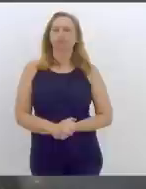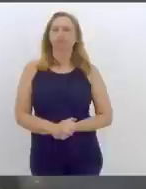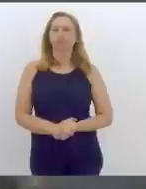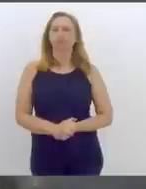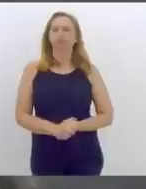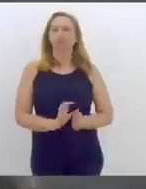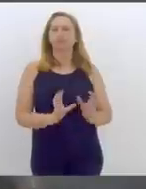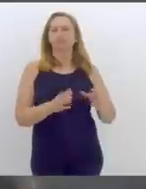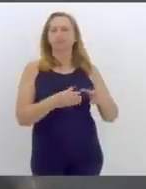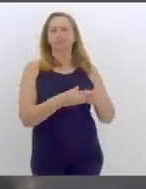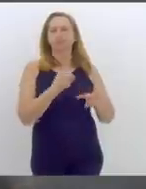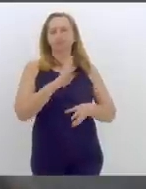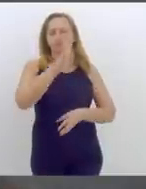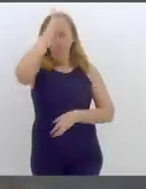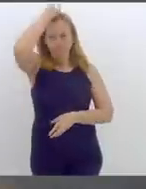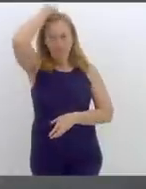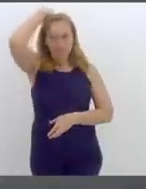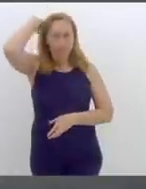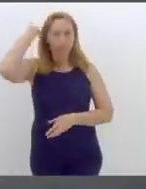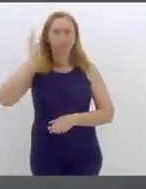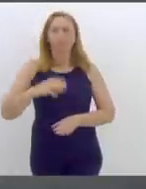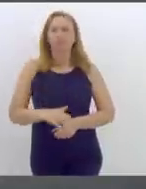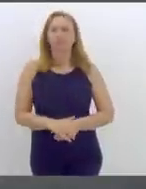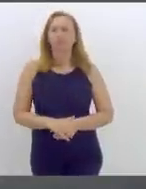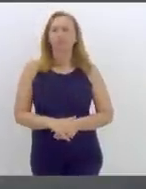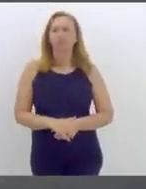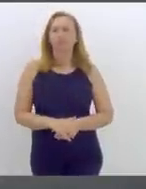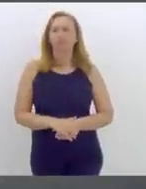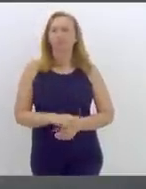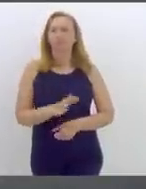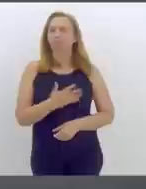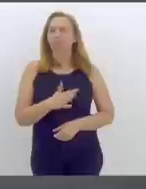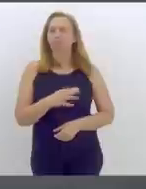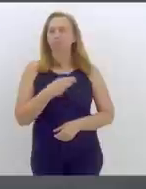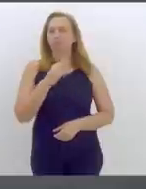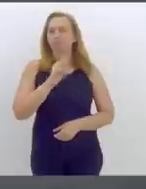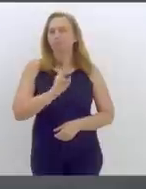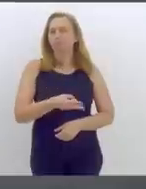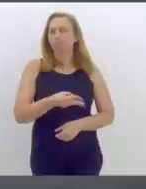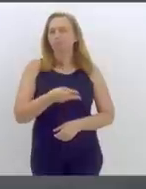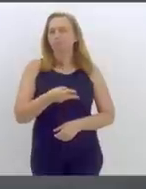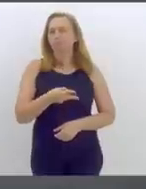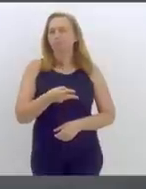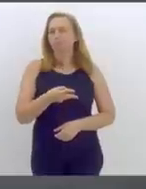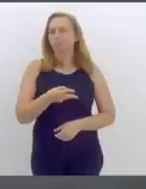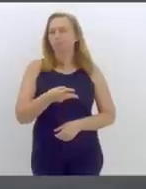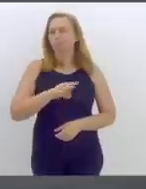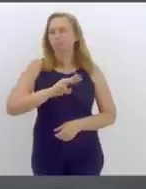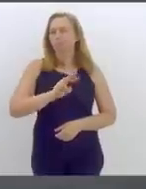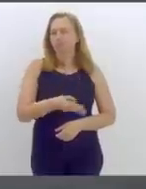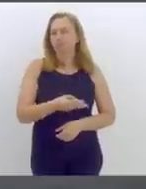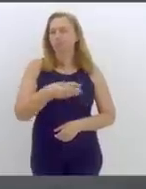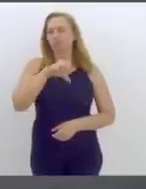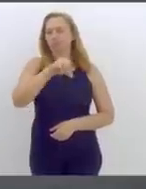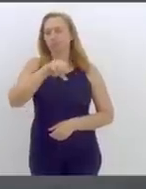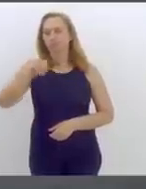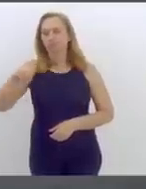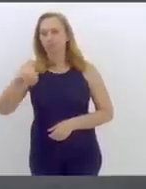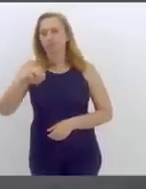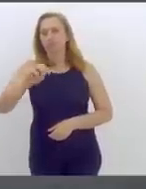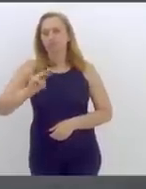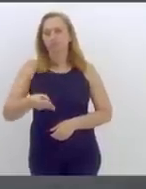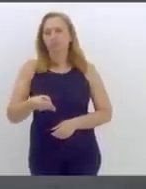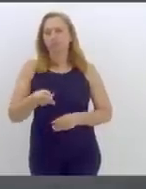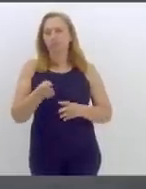para o corpo de bombeiros um montante médio de 3.900 3 milhões e 900 mil mensais